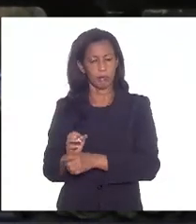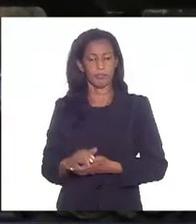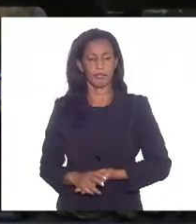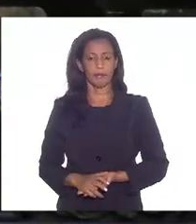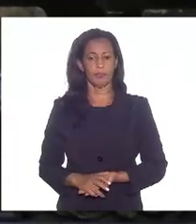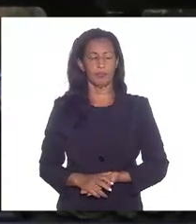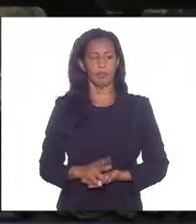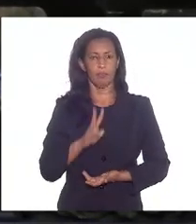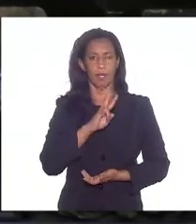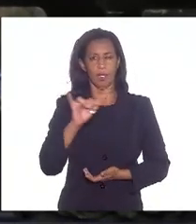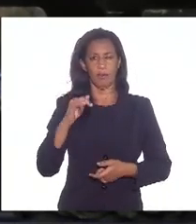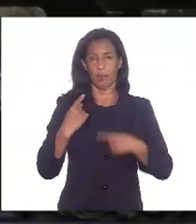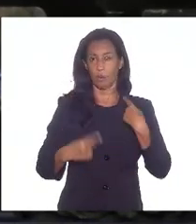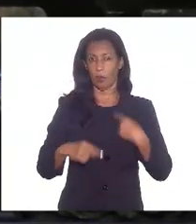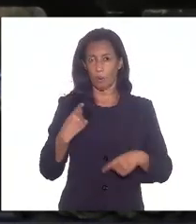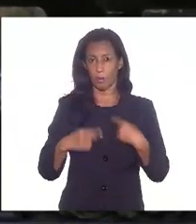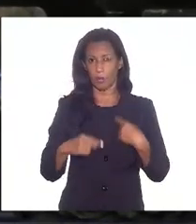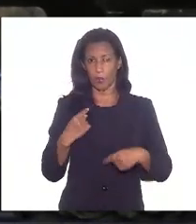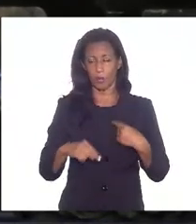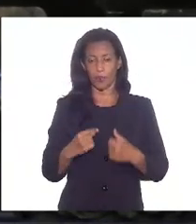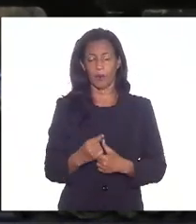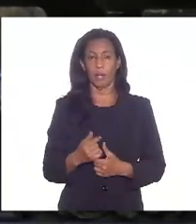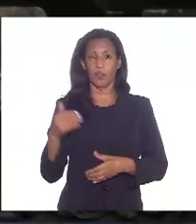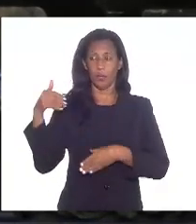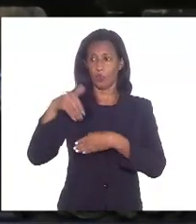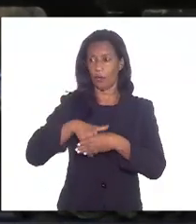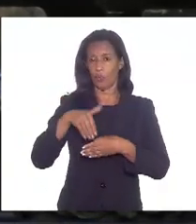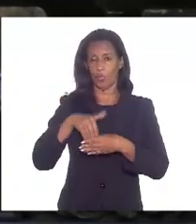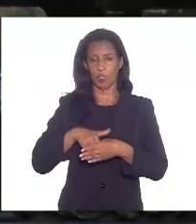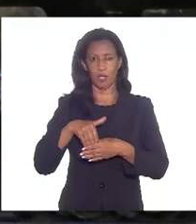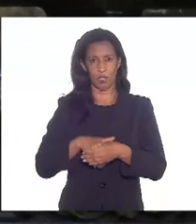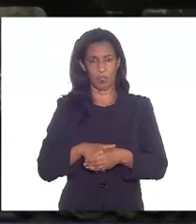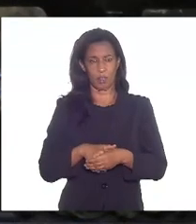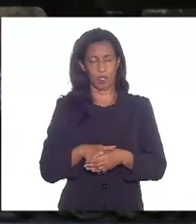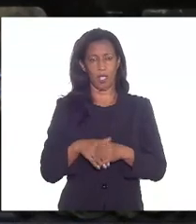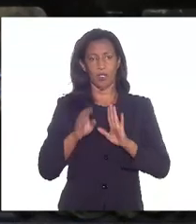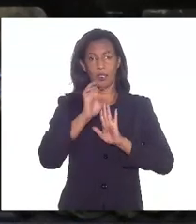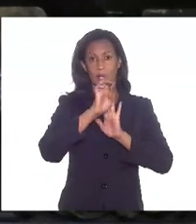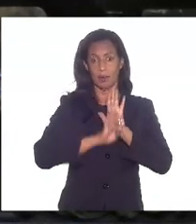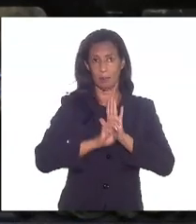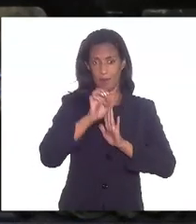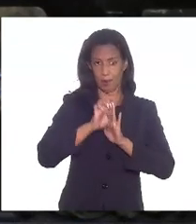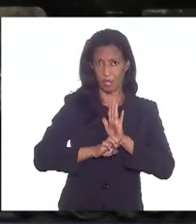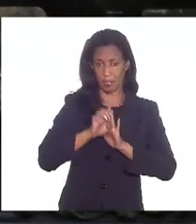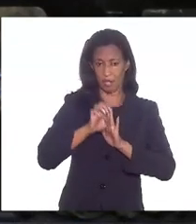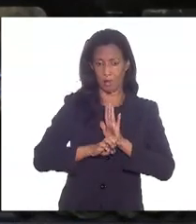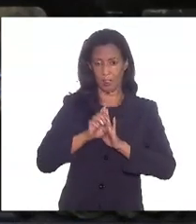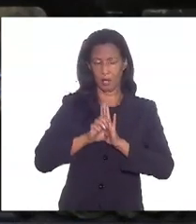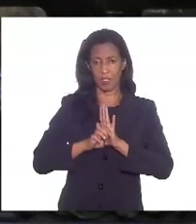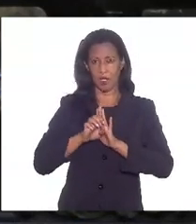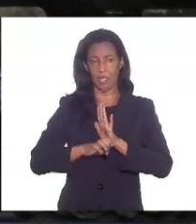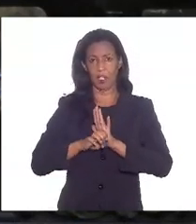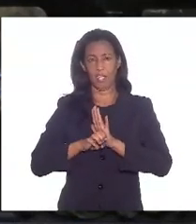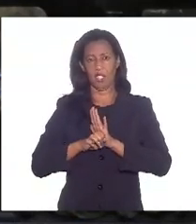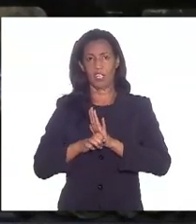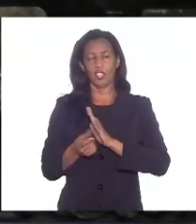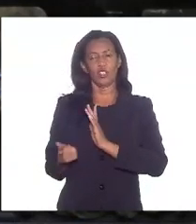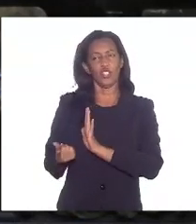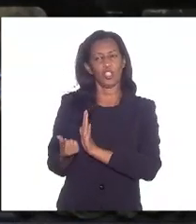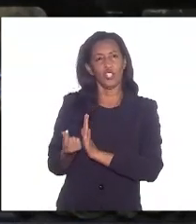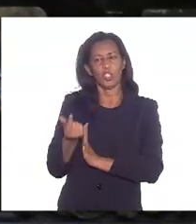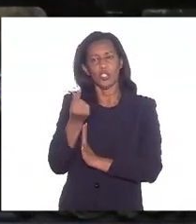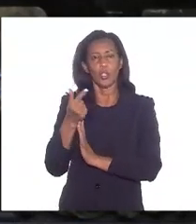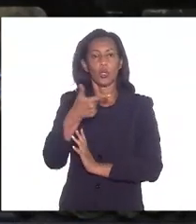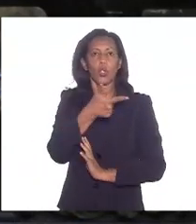vai discutir e votar as emendas à Lei de Diretrizes Orçamentárias para